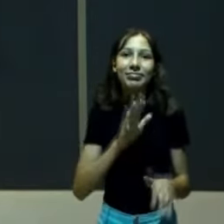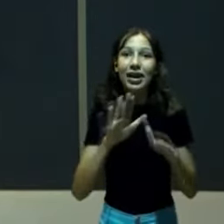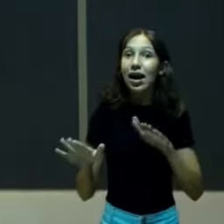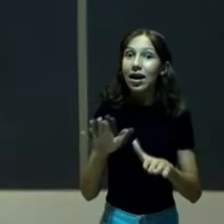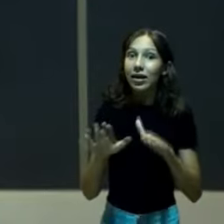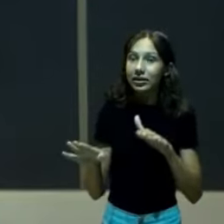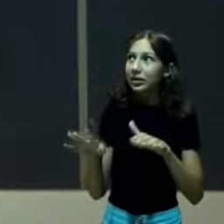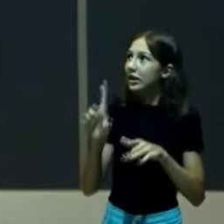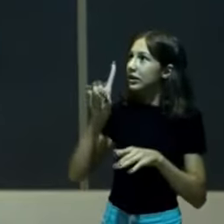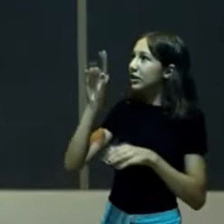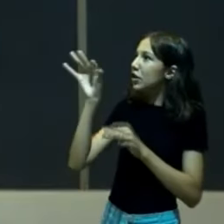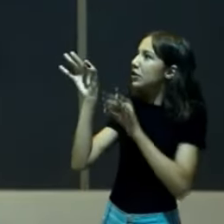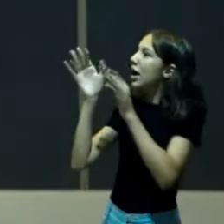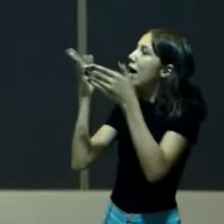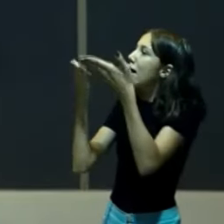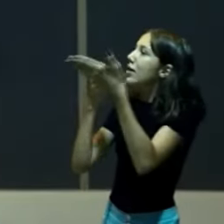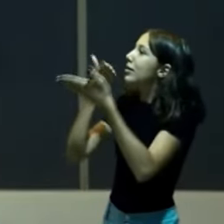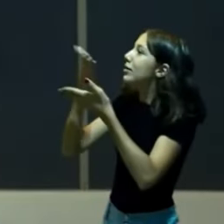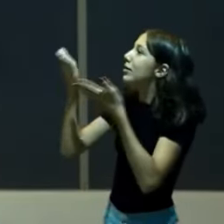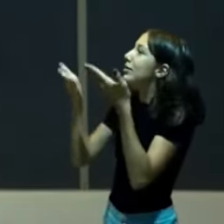barganhar com Deus, trapacear com Deus?